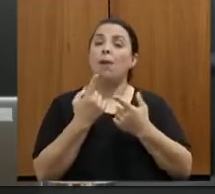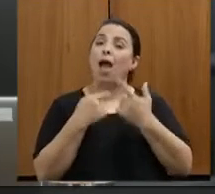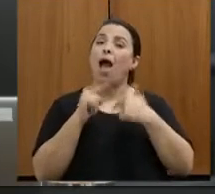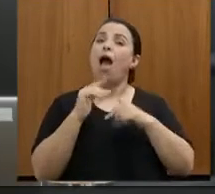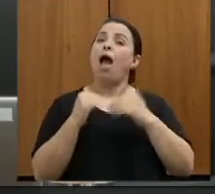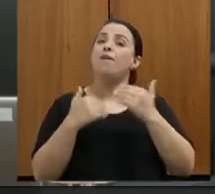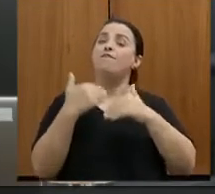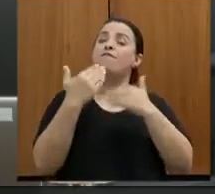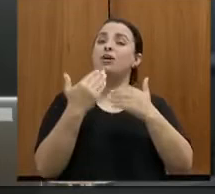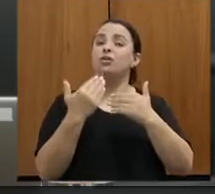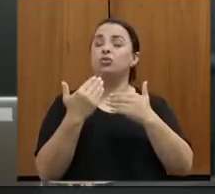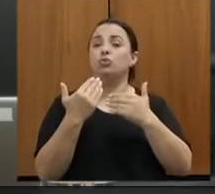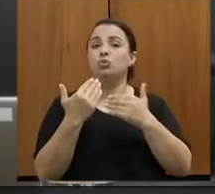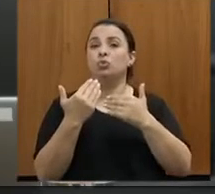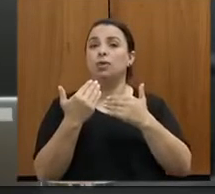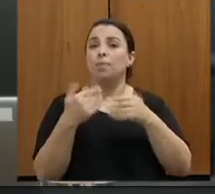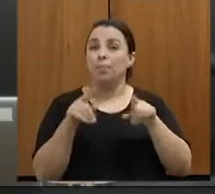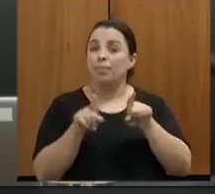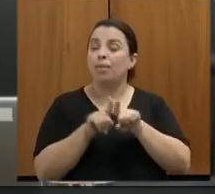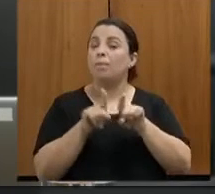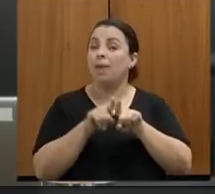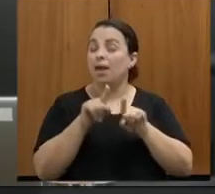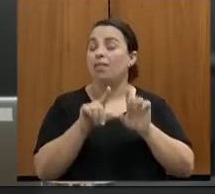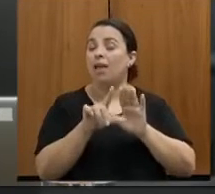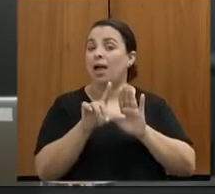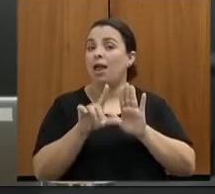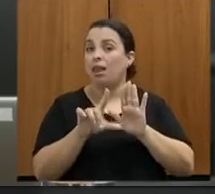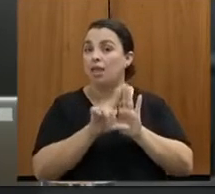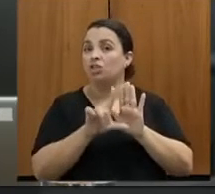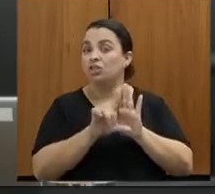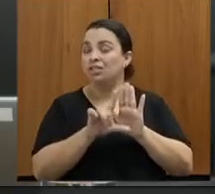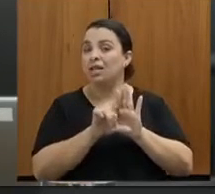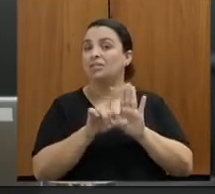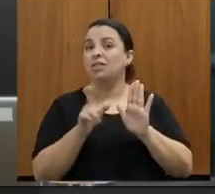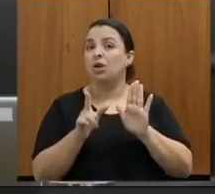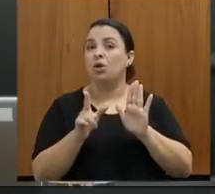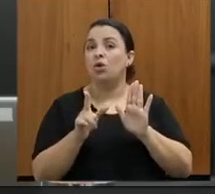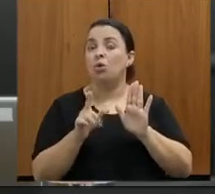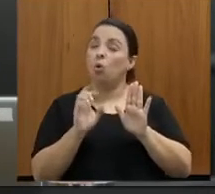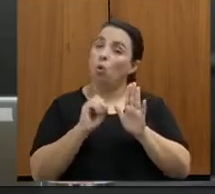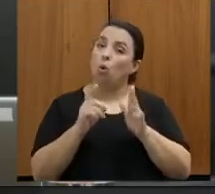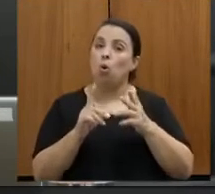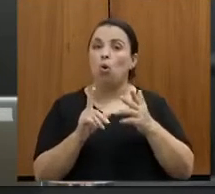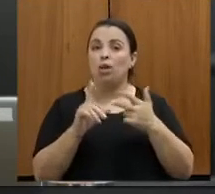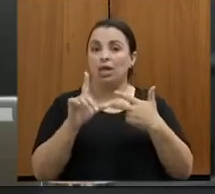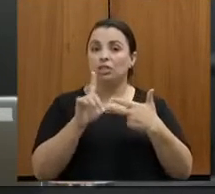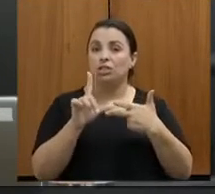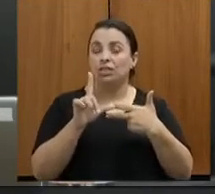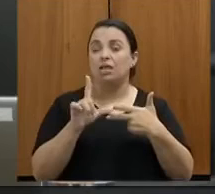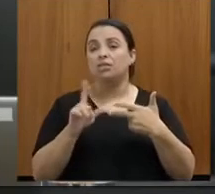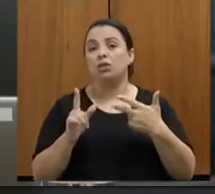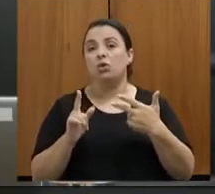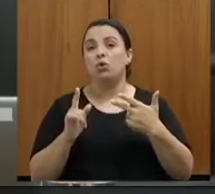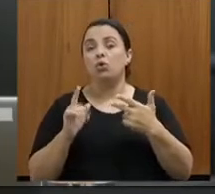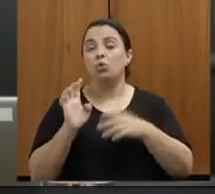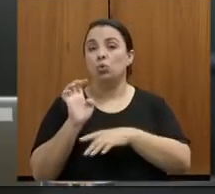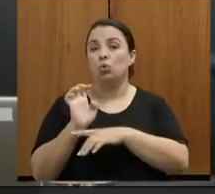da legislação também do Estado, para podermos aqui